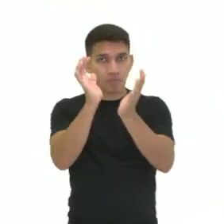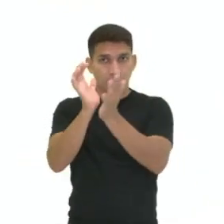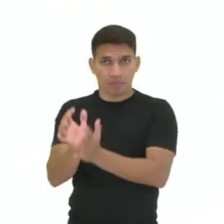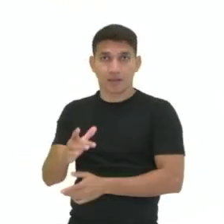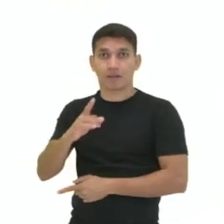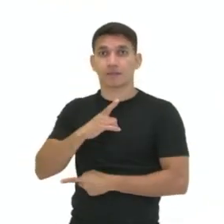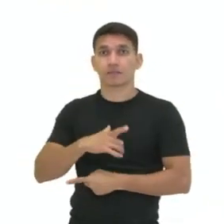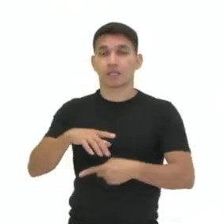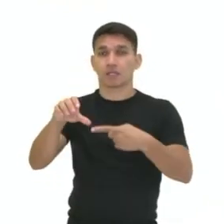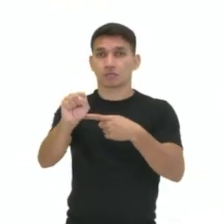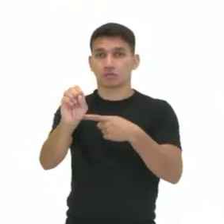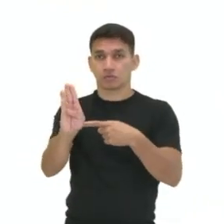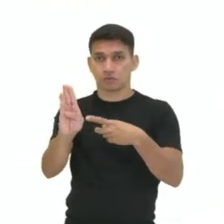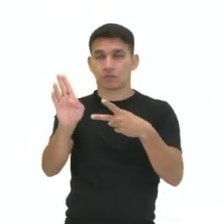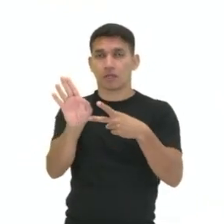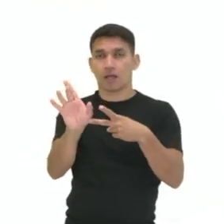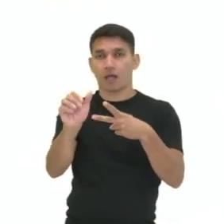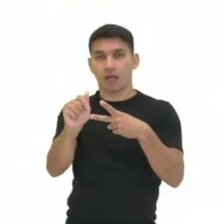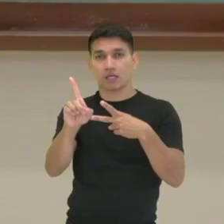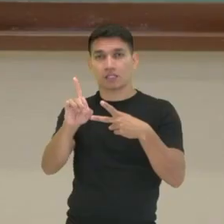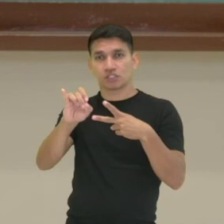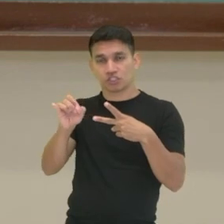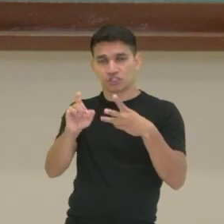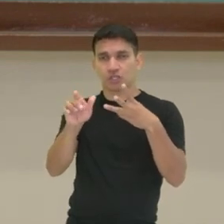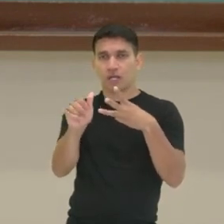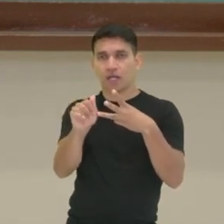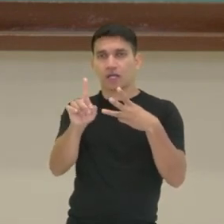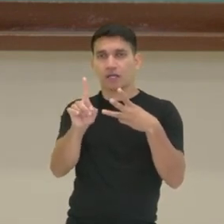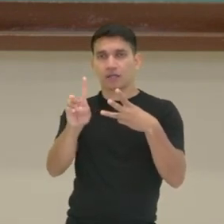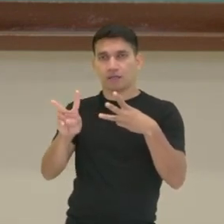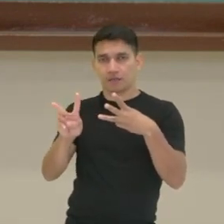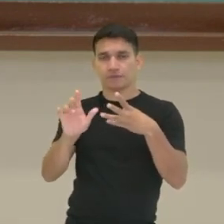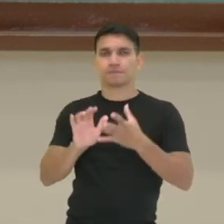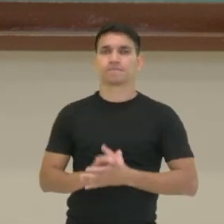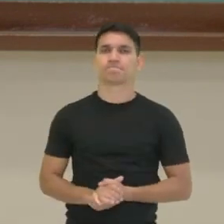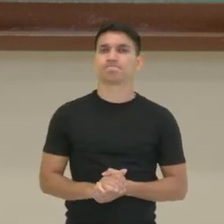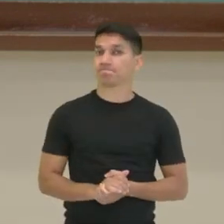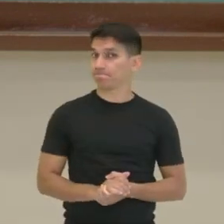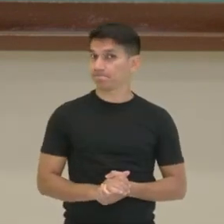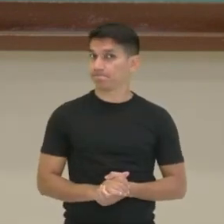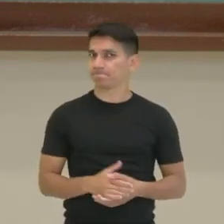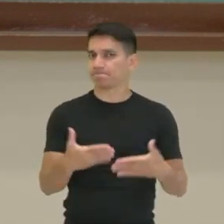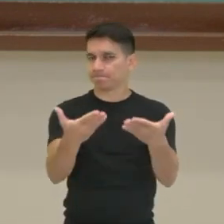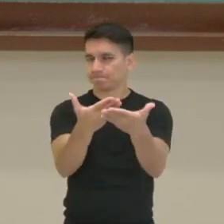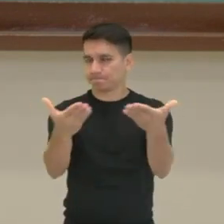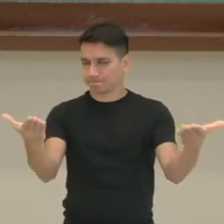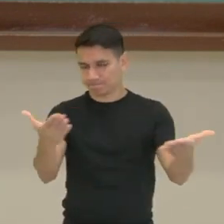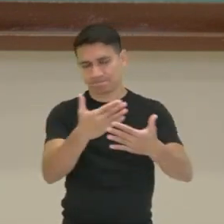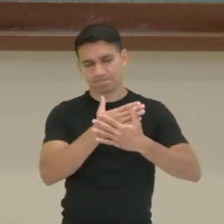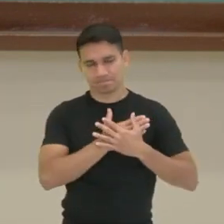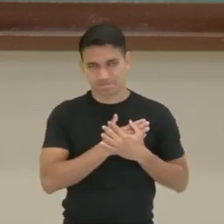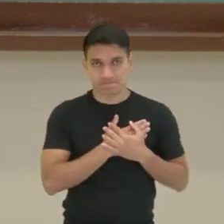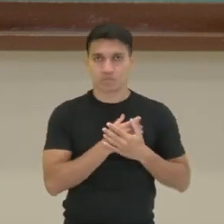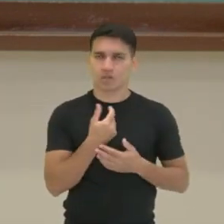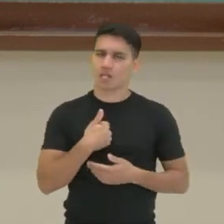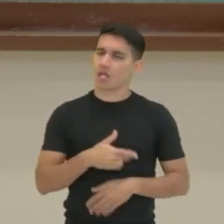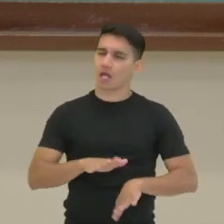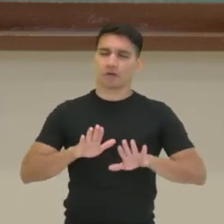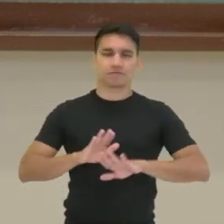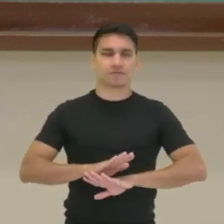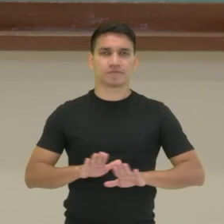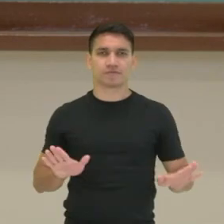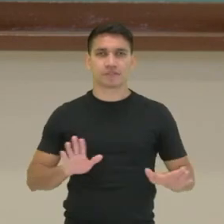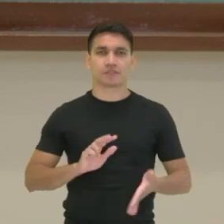subordinadas substantivas, adjetivas ou adverbiais. Meus lindos e minhas lindas, eu fico por aqui,